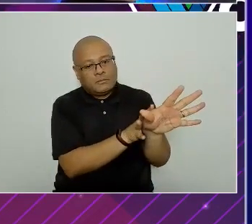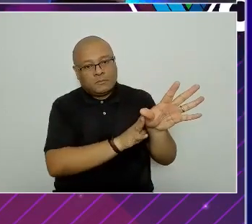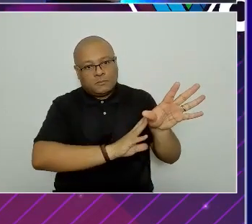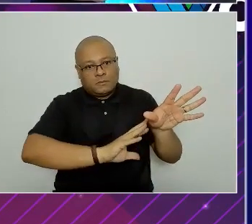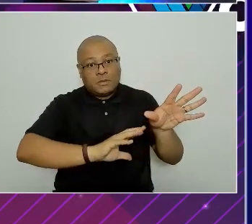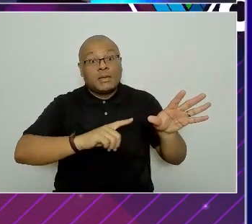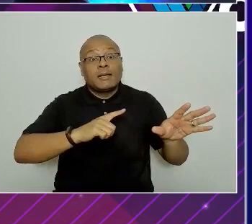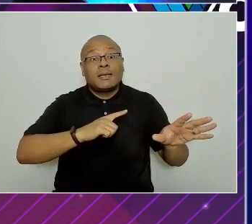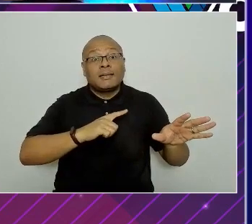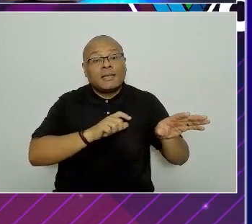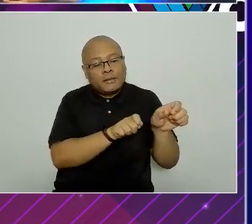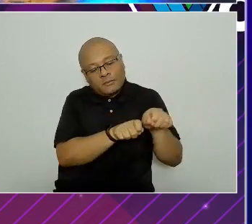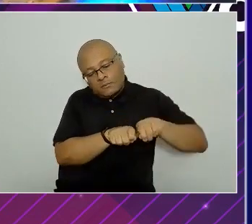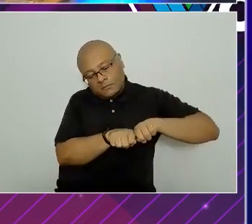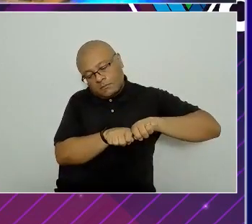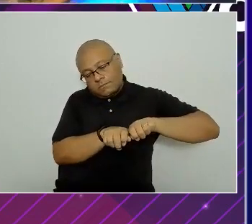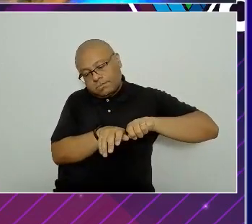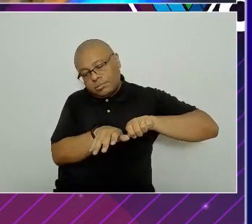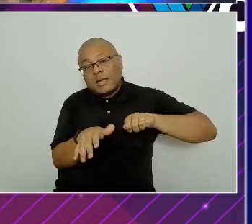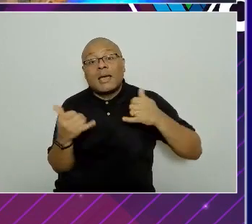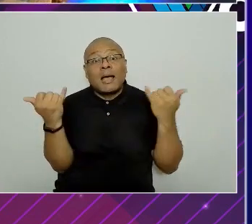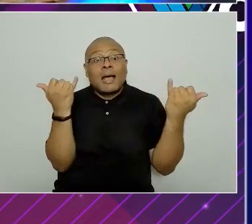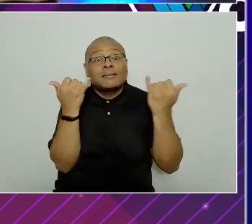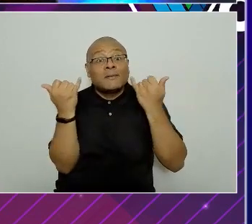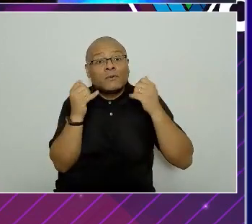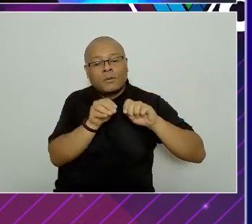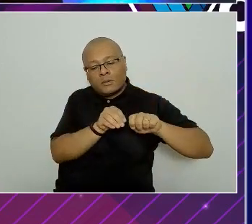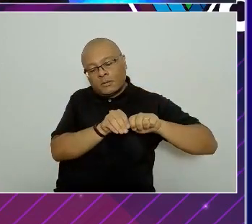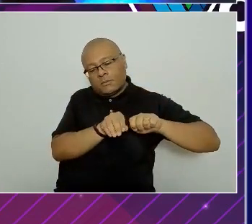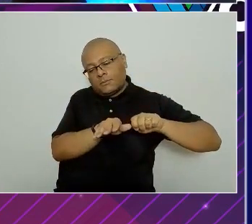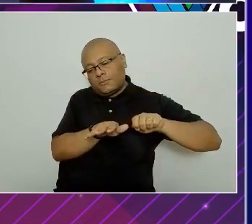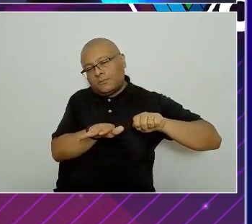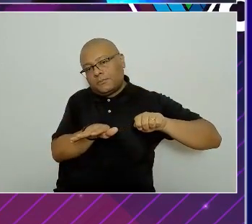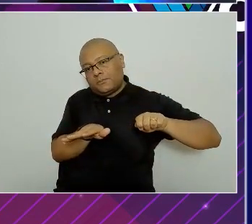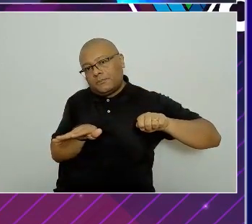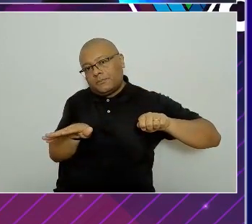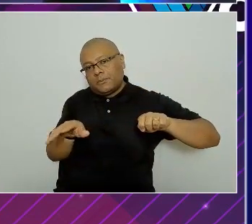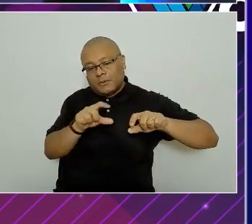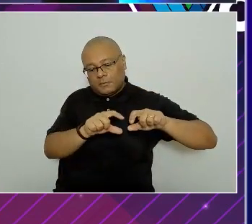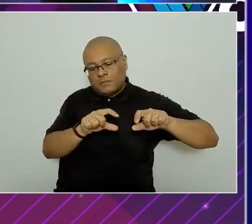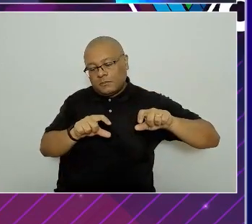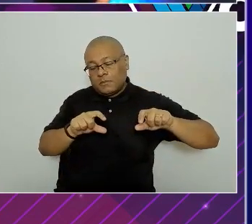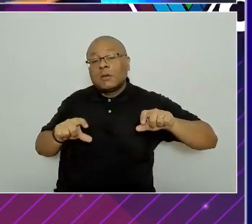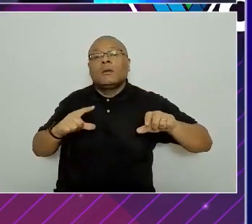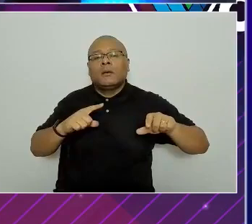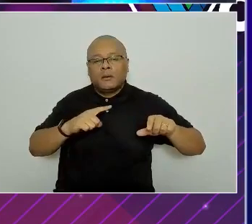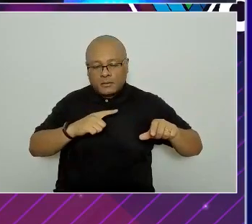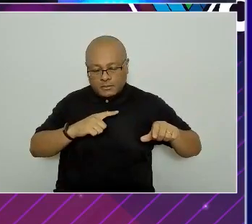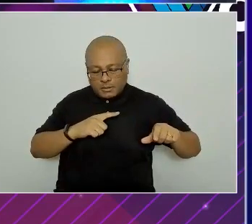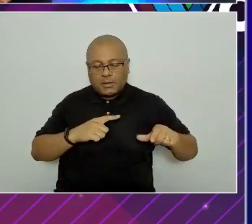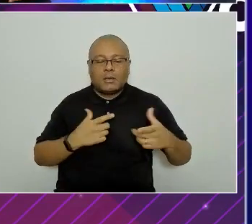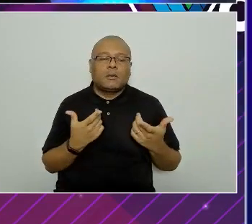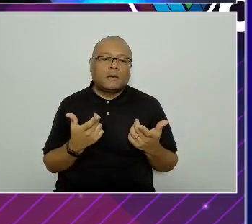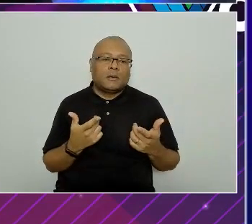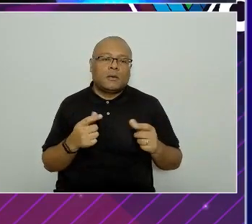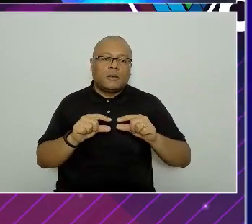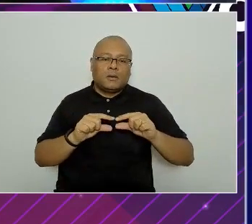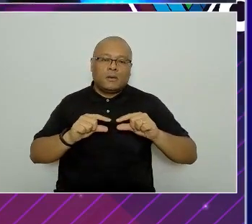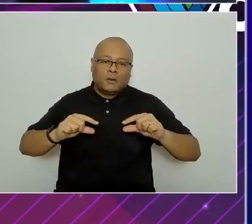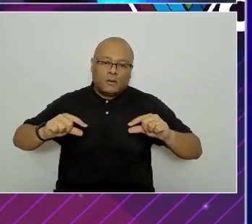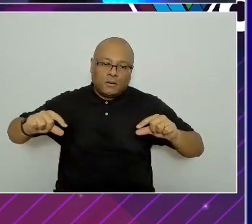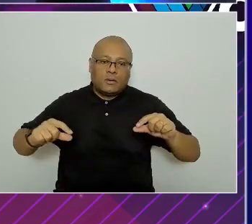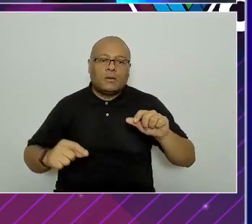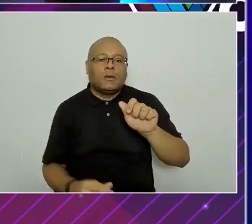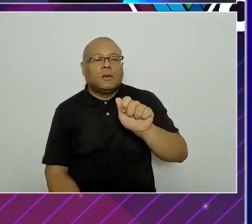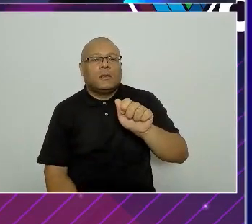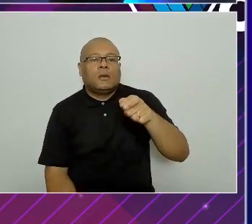de propagação das informações que chegam, né? E esse sentido de propagação, ele conta ali com, né, a extensão do axônio, com a